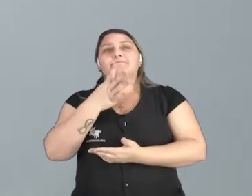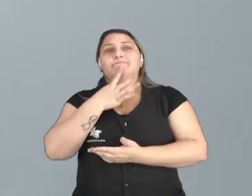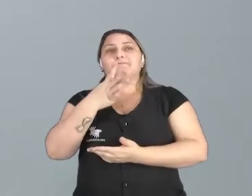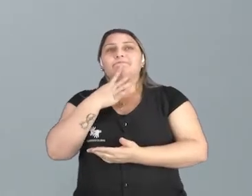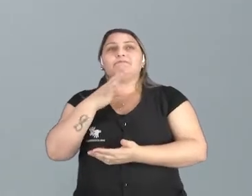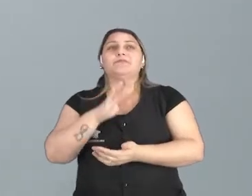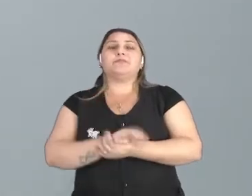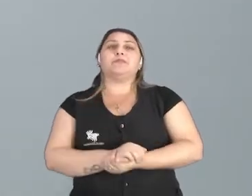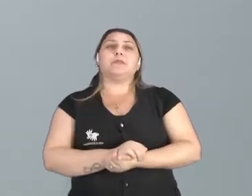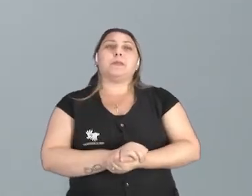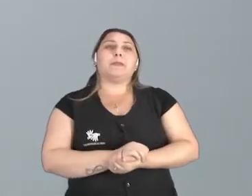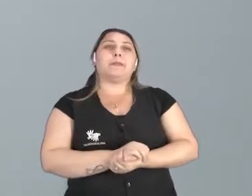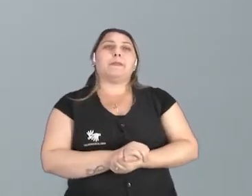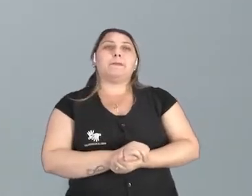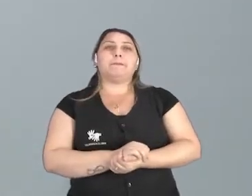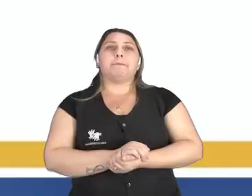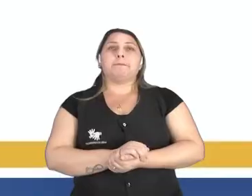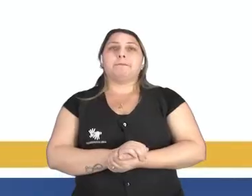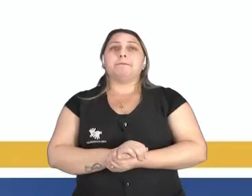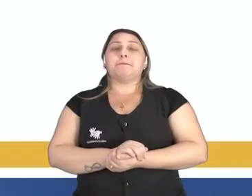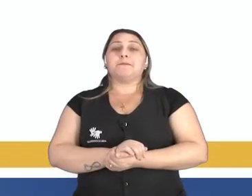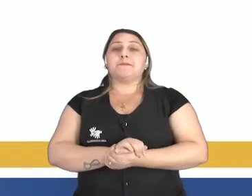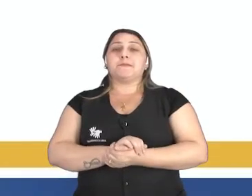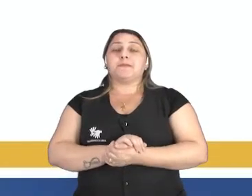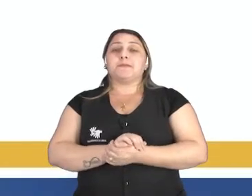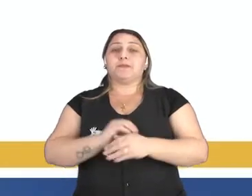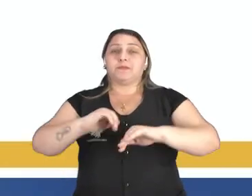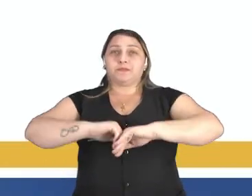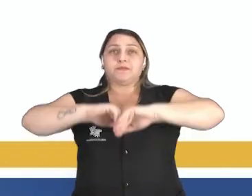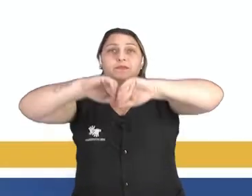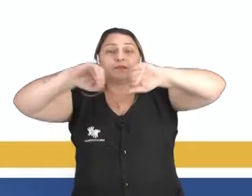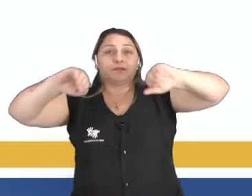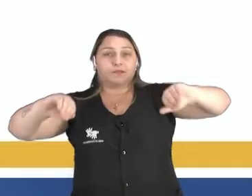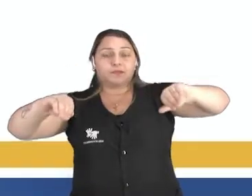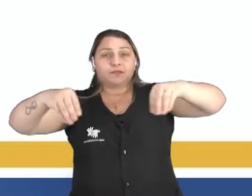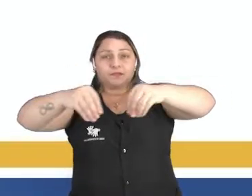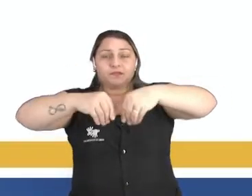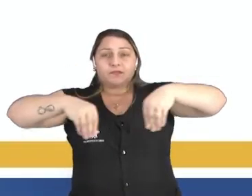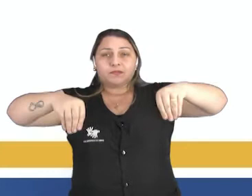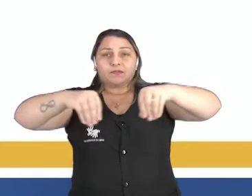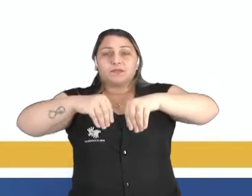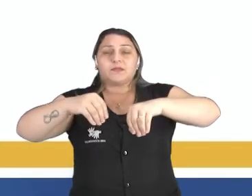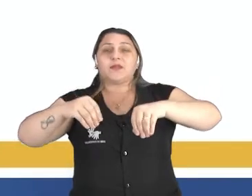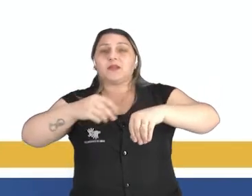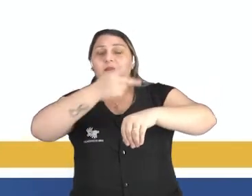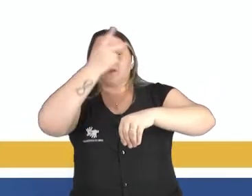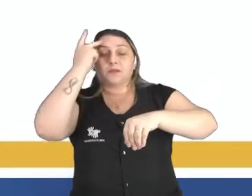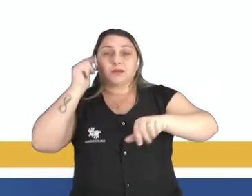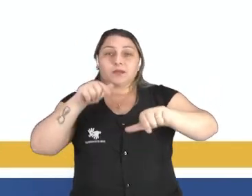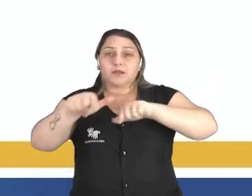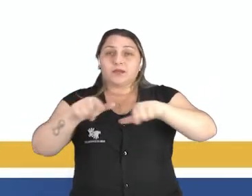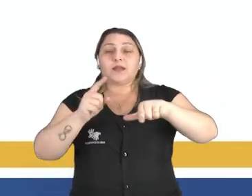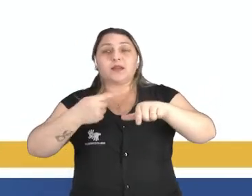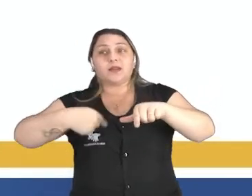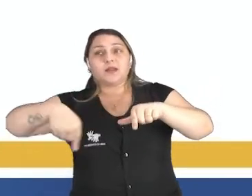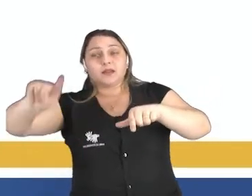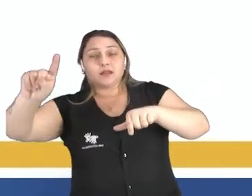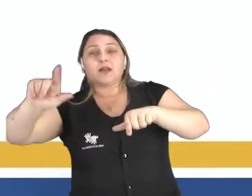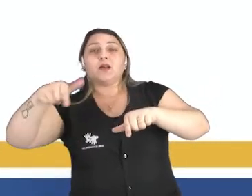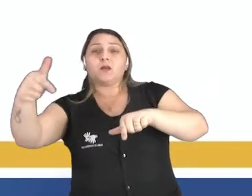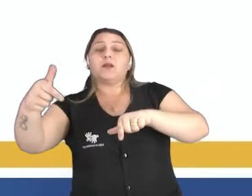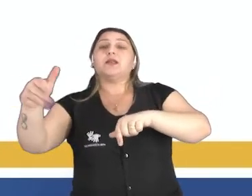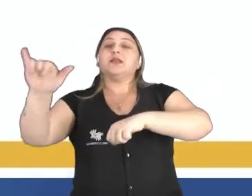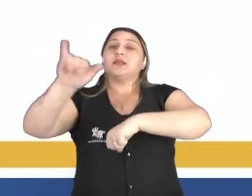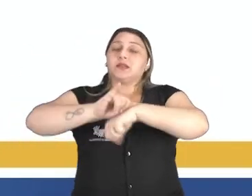como reforma de base, que ele vem falando da reforma agrária, né, dividir aí a terra no campo para o trabalhador não ter que ir para outra cidade para